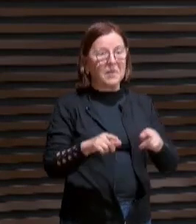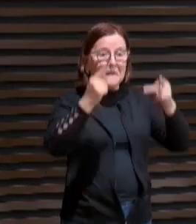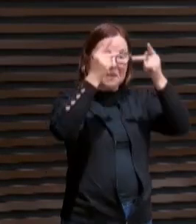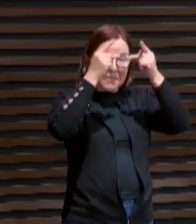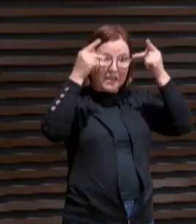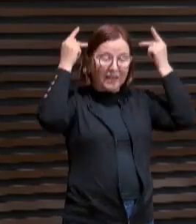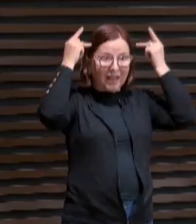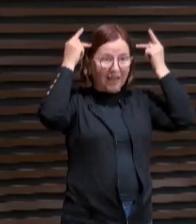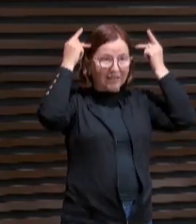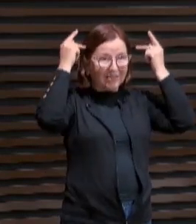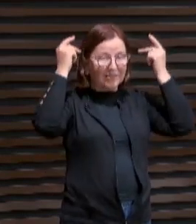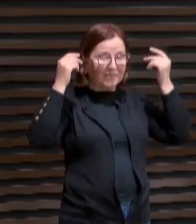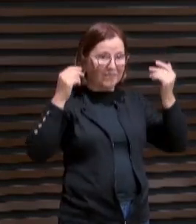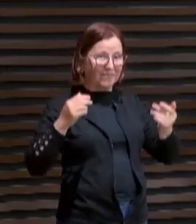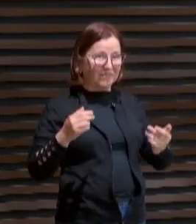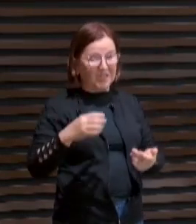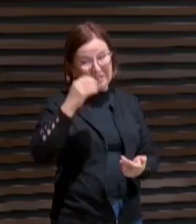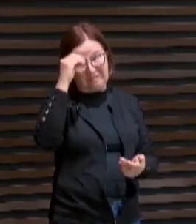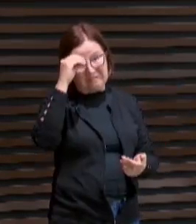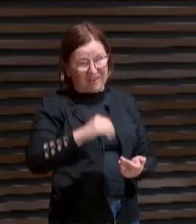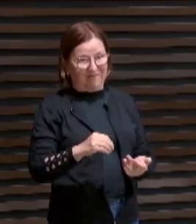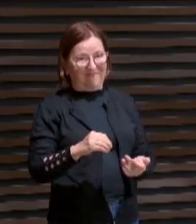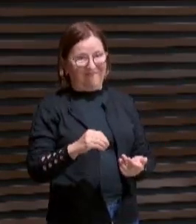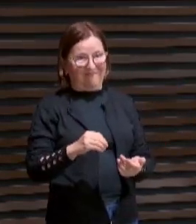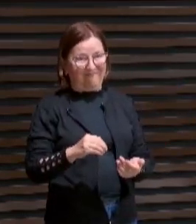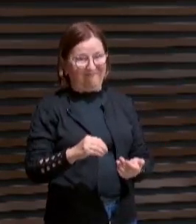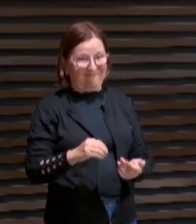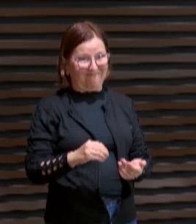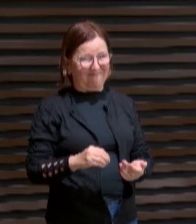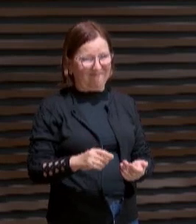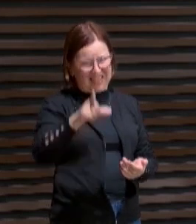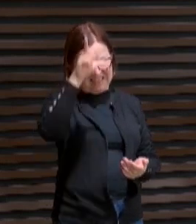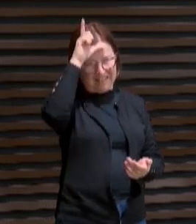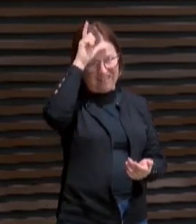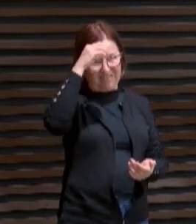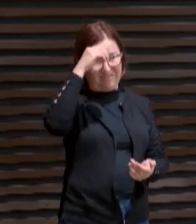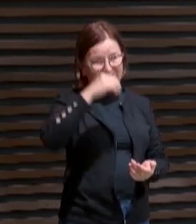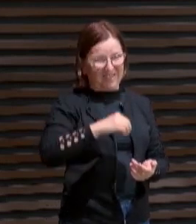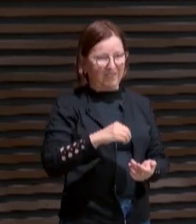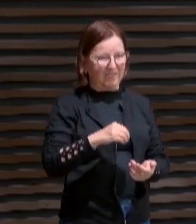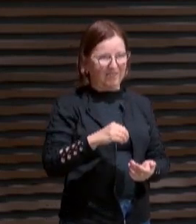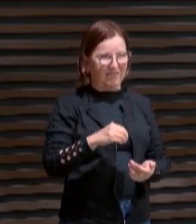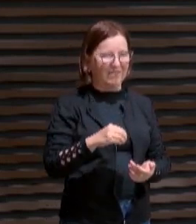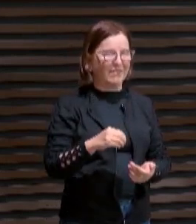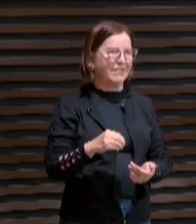querendo mexer, mas ele era fraco. Os líderes fracos, eles são